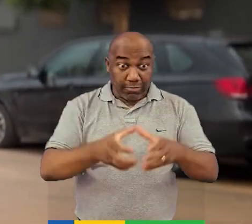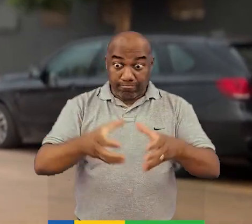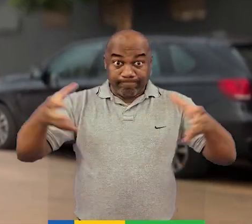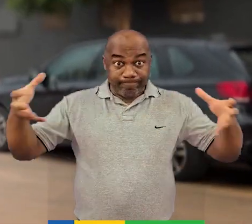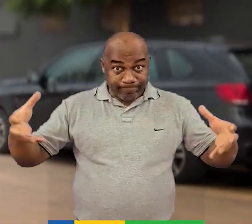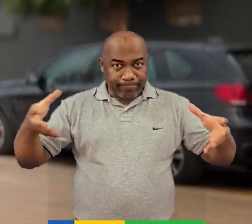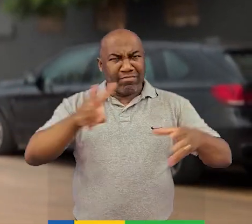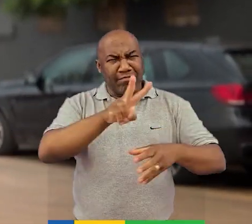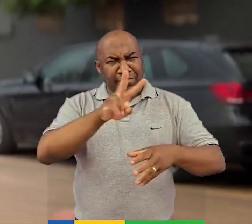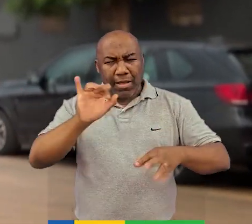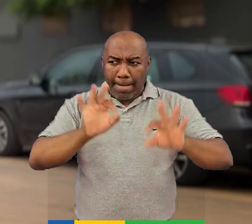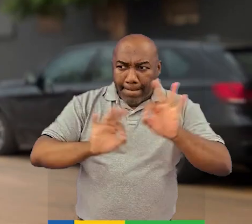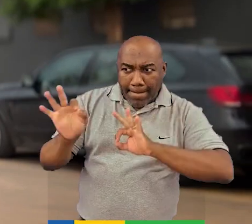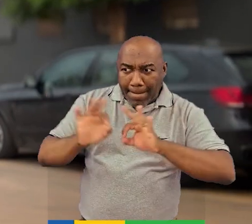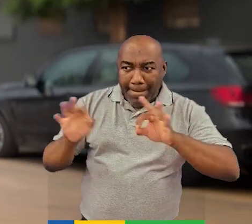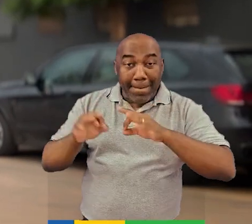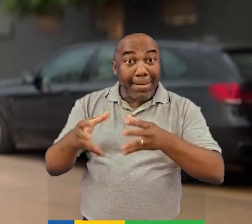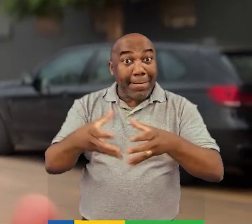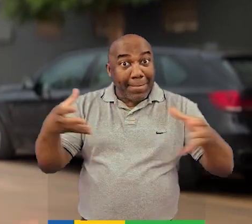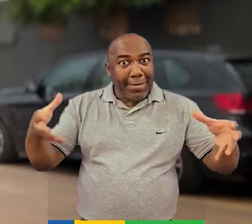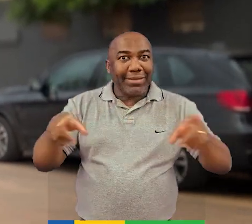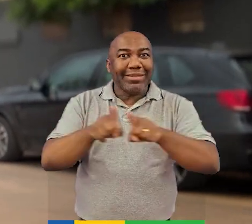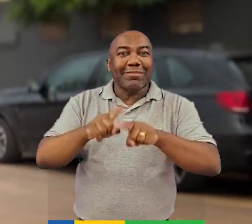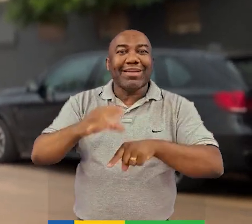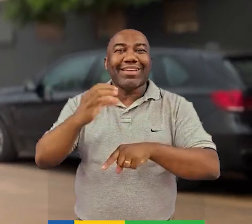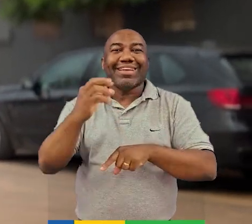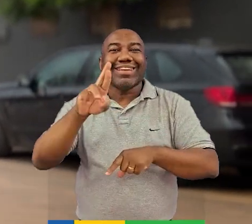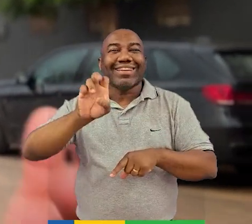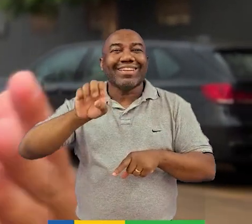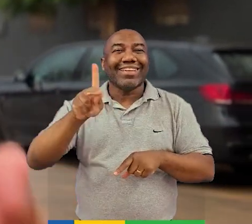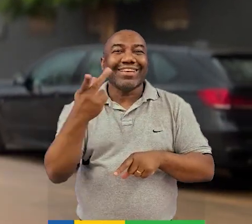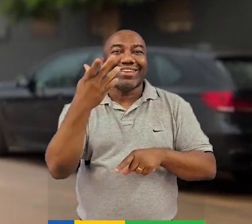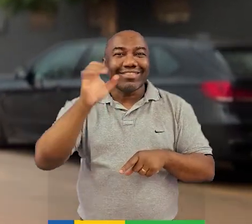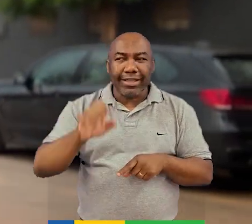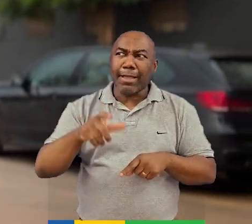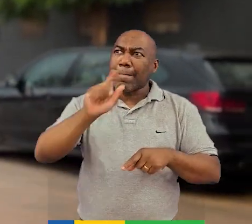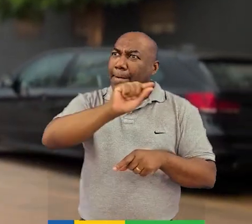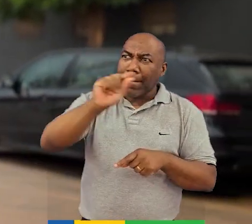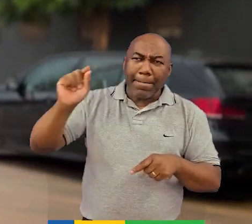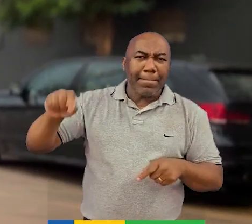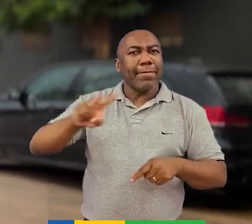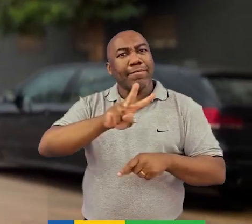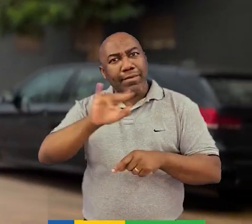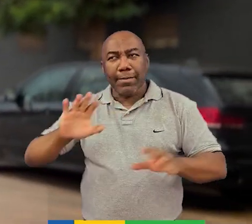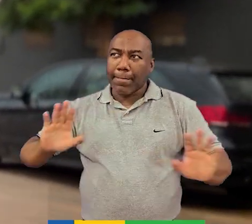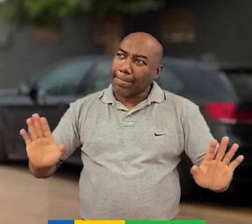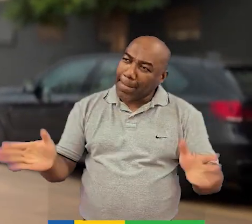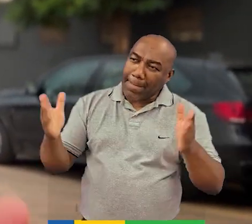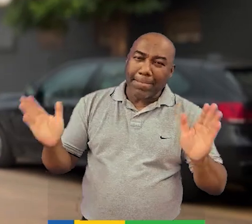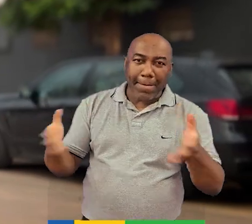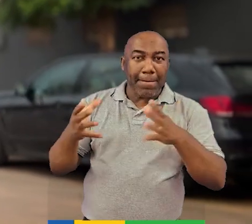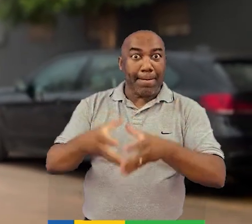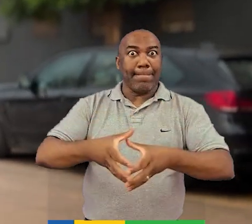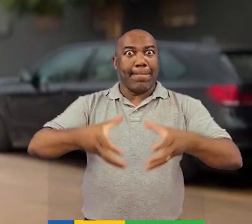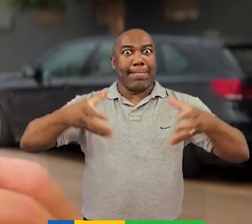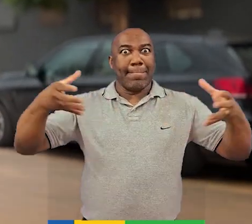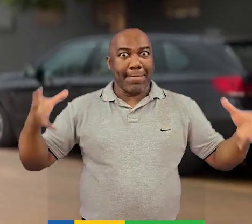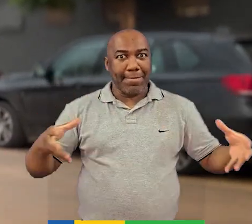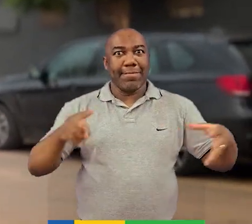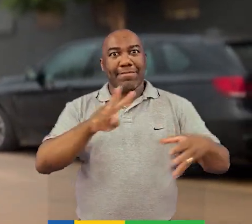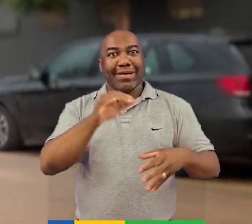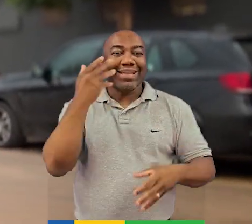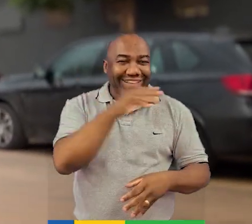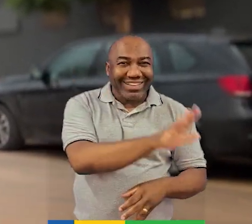uma ótima parceria com a iniciativa privada, com entidades religiosas e com as associações filantrópicas. Vamos desenvolver